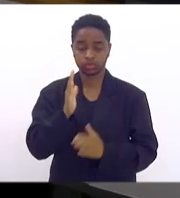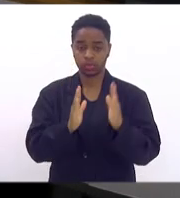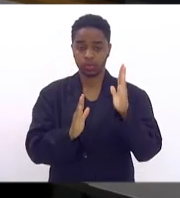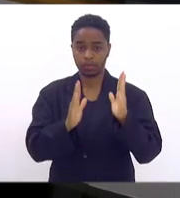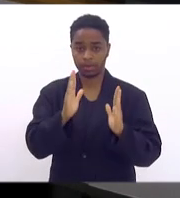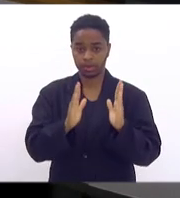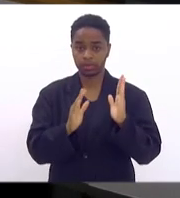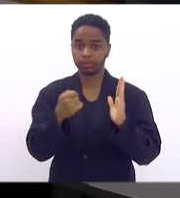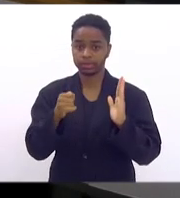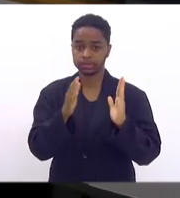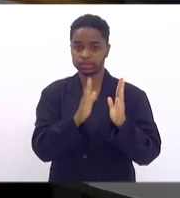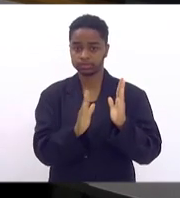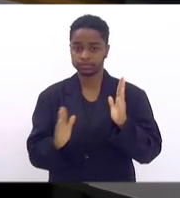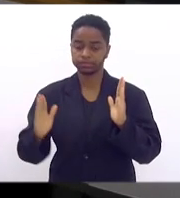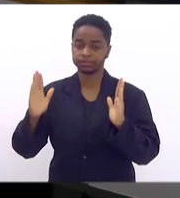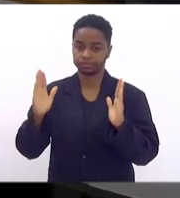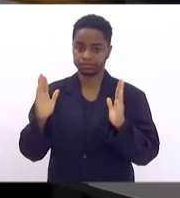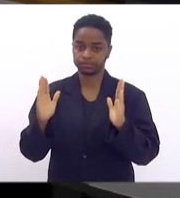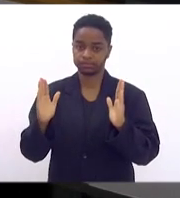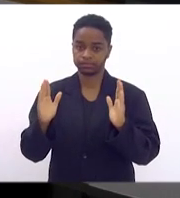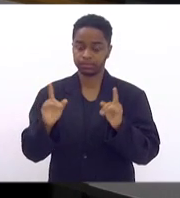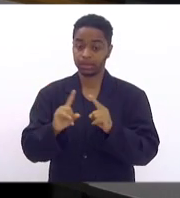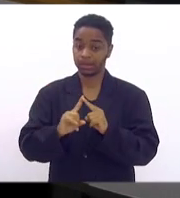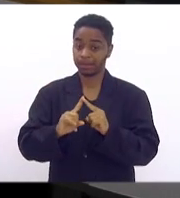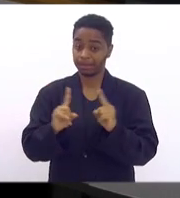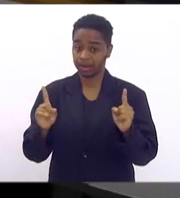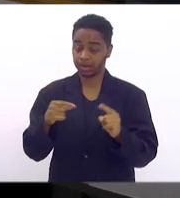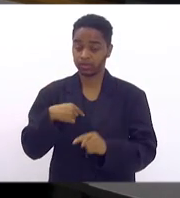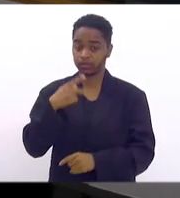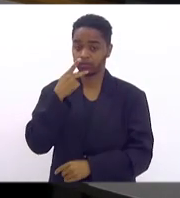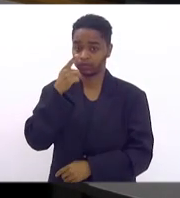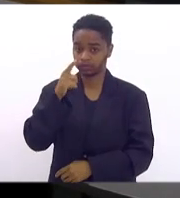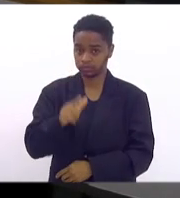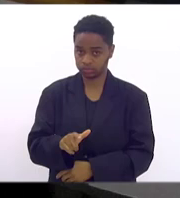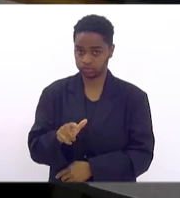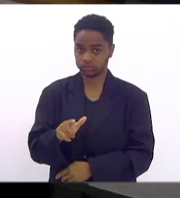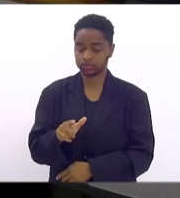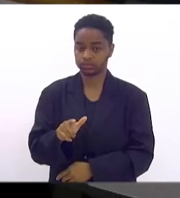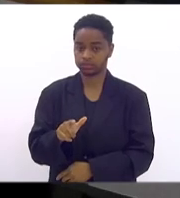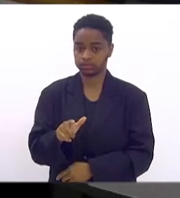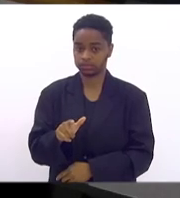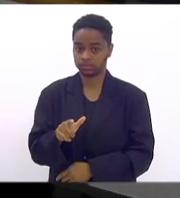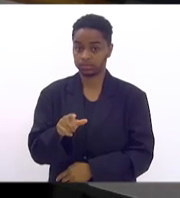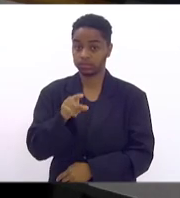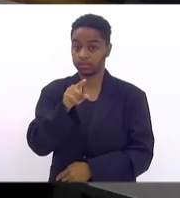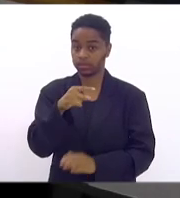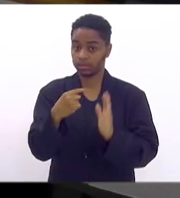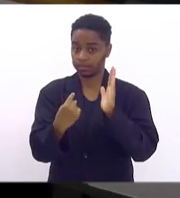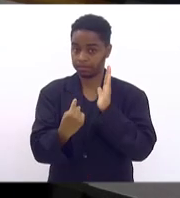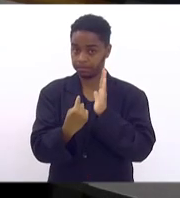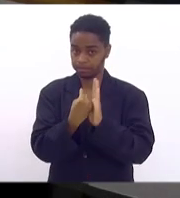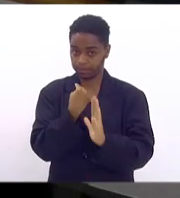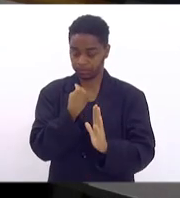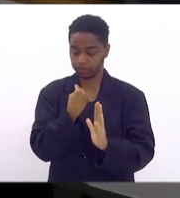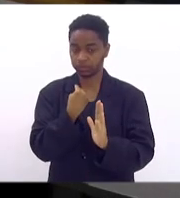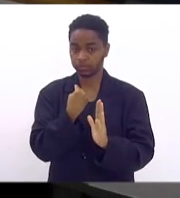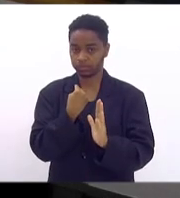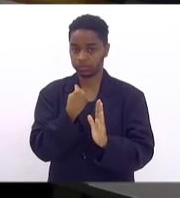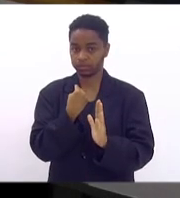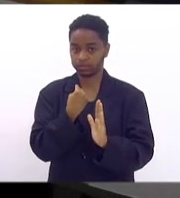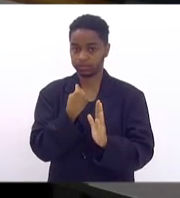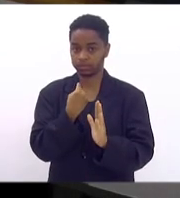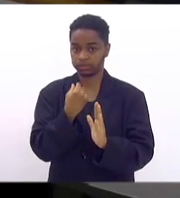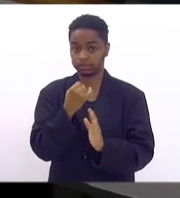ser prorrogado. Mas, repito, dentro da pergunta que a senhora me fez,